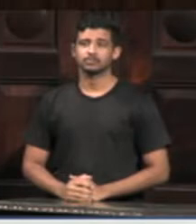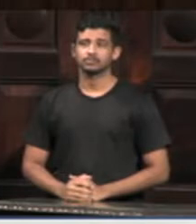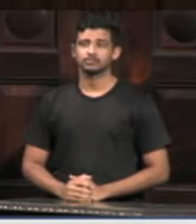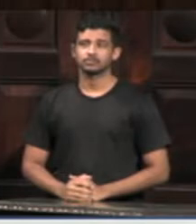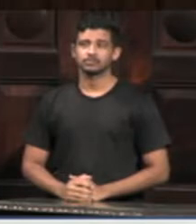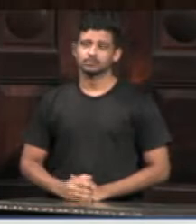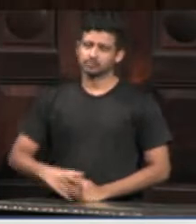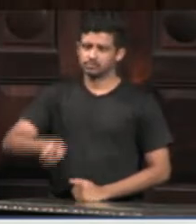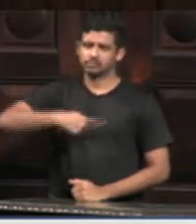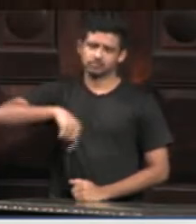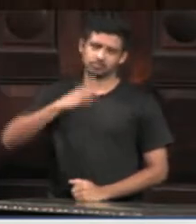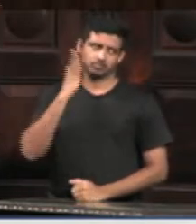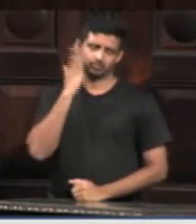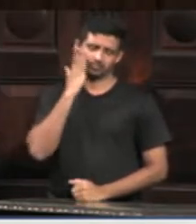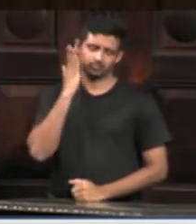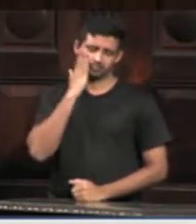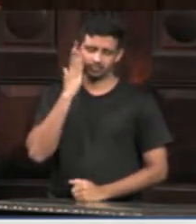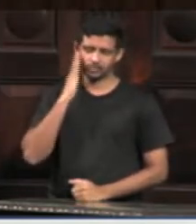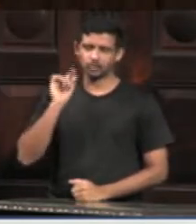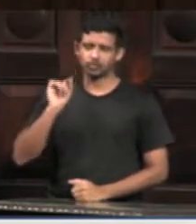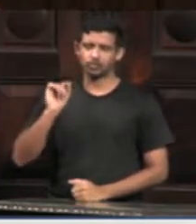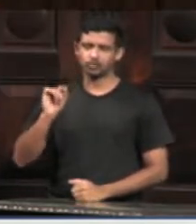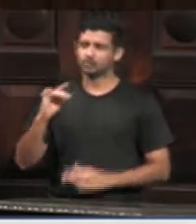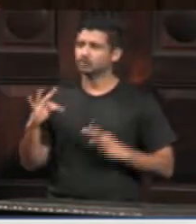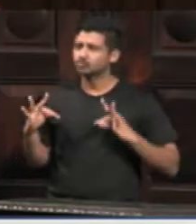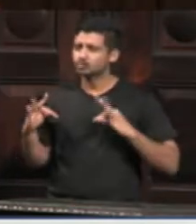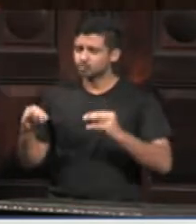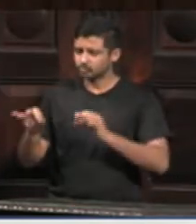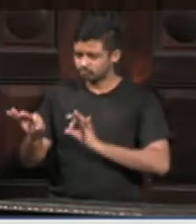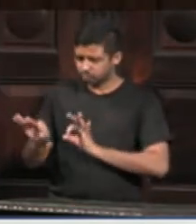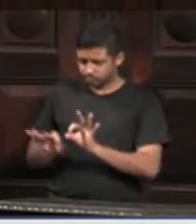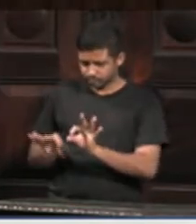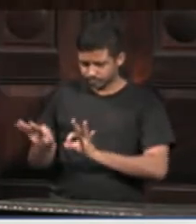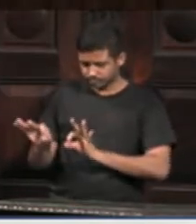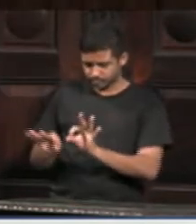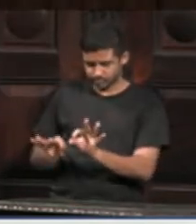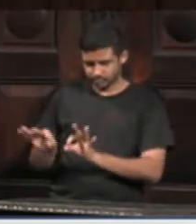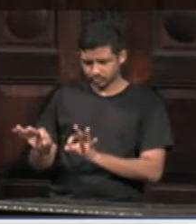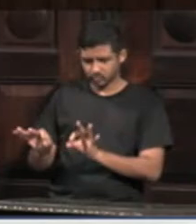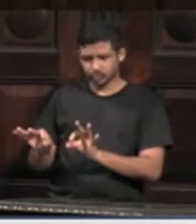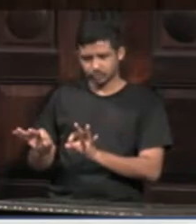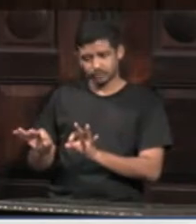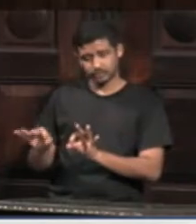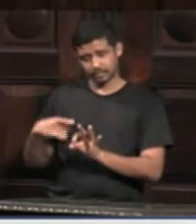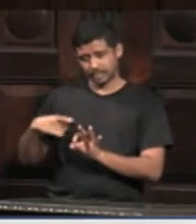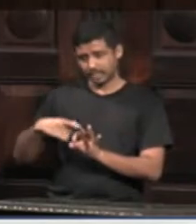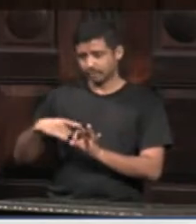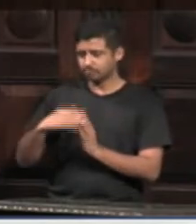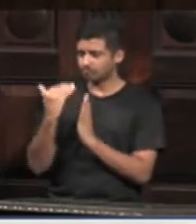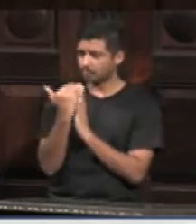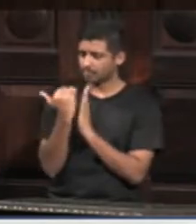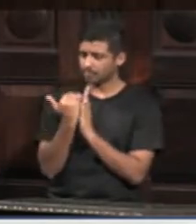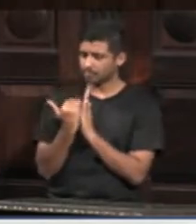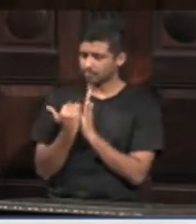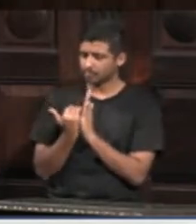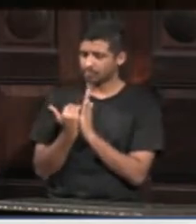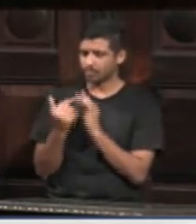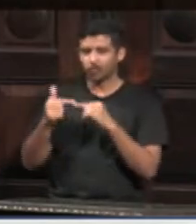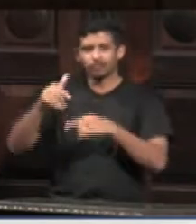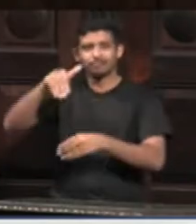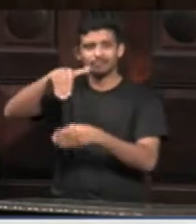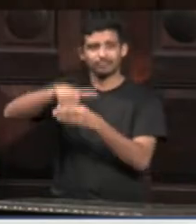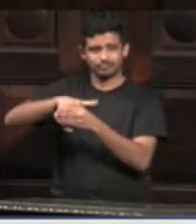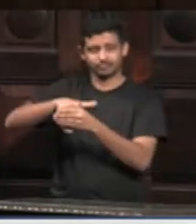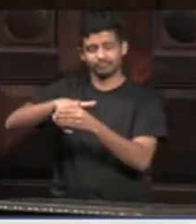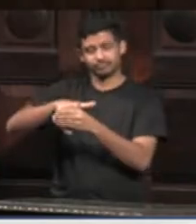Nós sabemos perfeitamente que todo projeto, todo processo eleitoral, ele é diferente